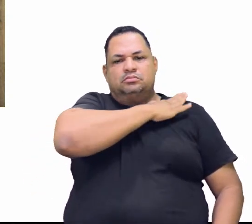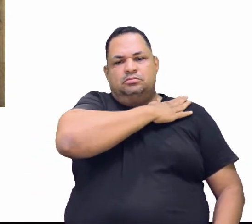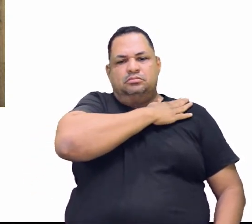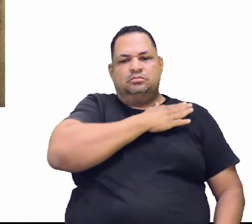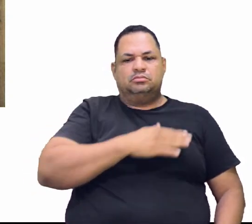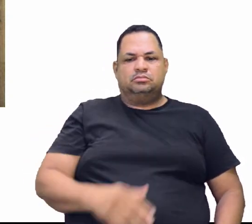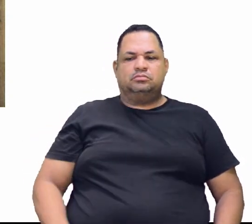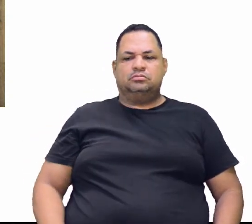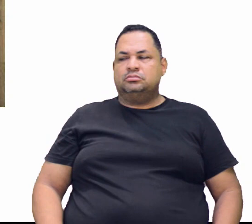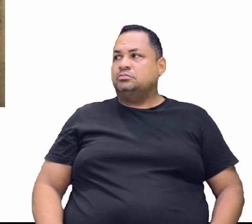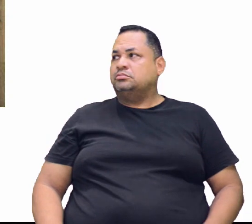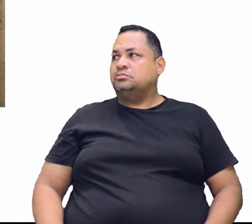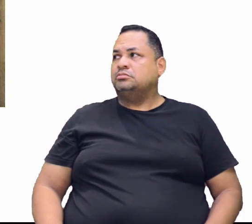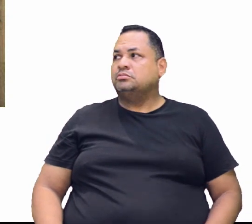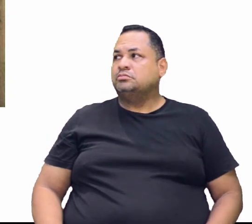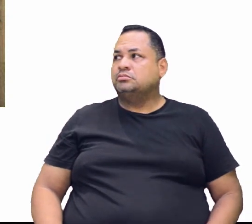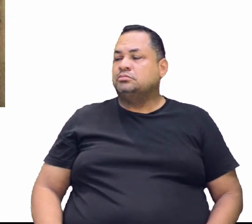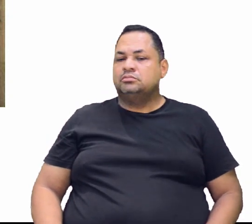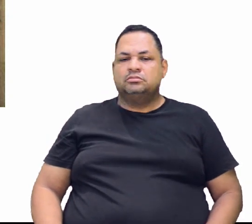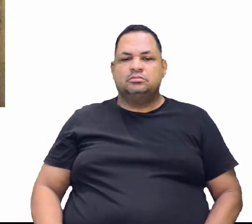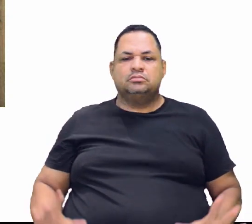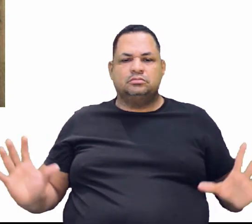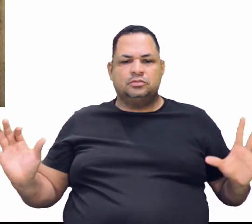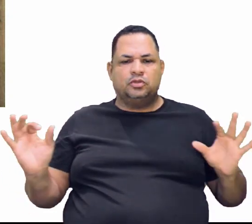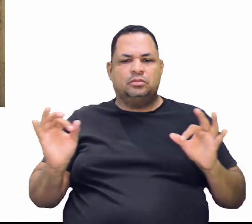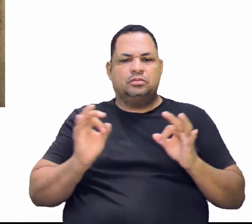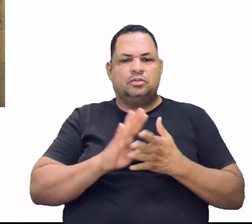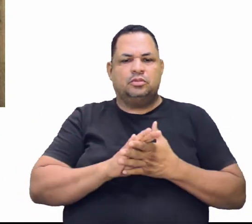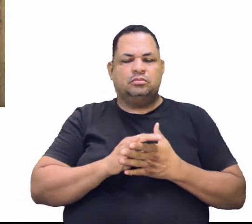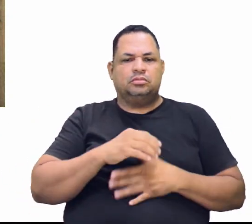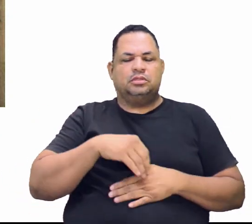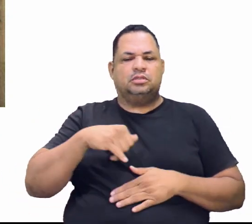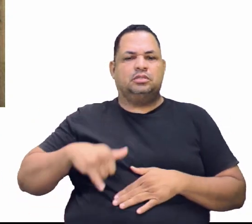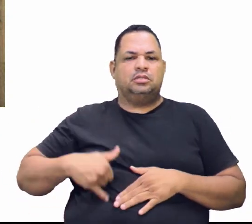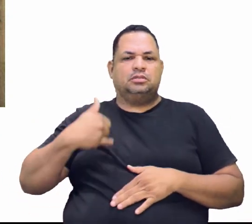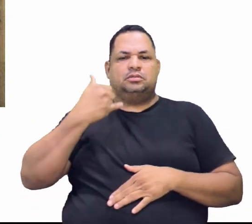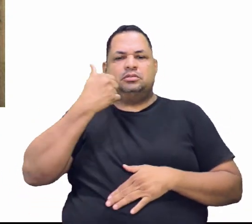certo? Se não me falha a memória, ela completou 48 anos.